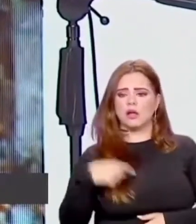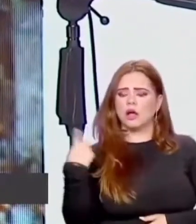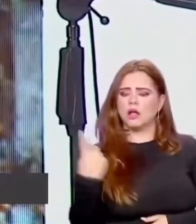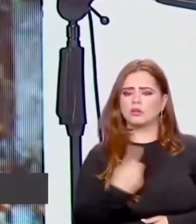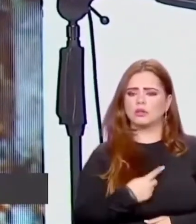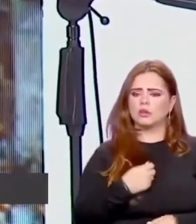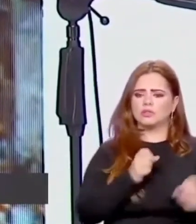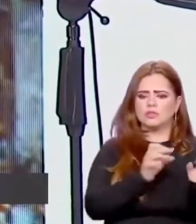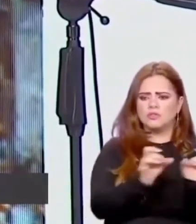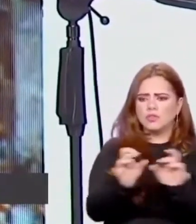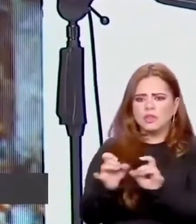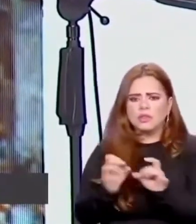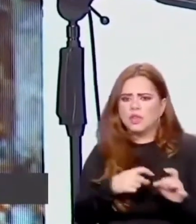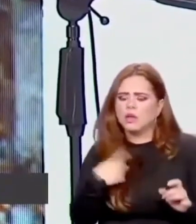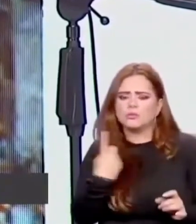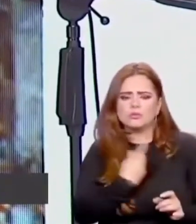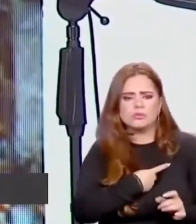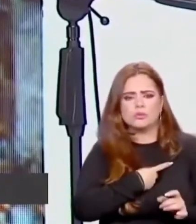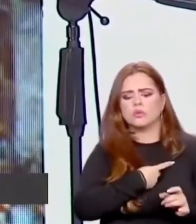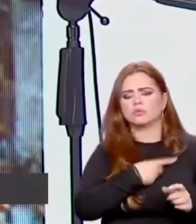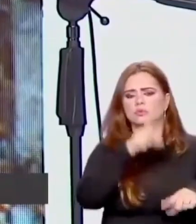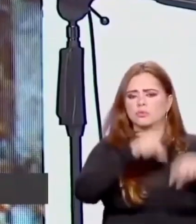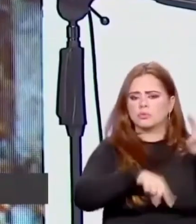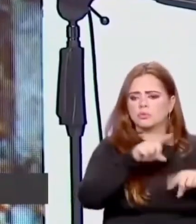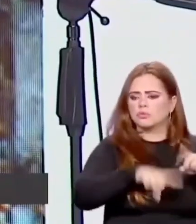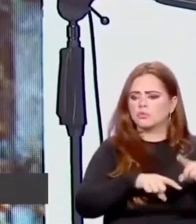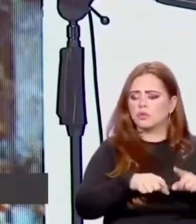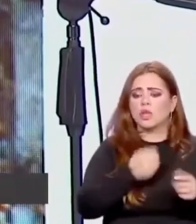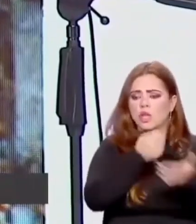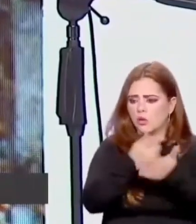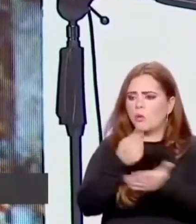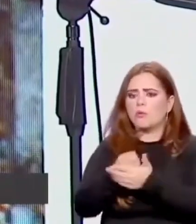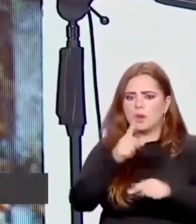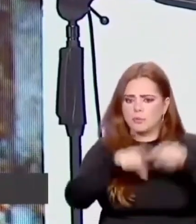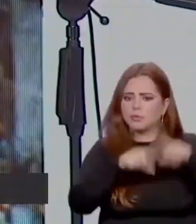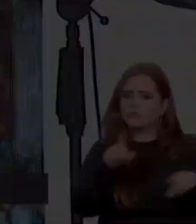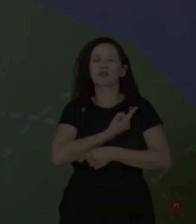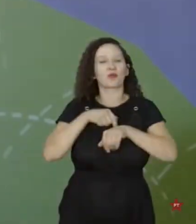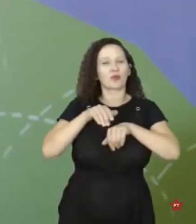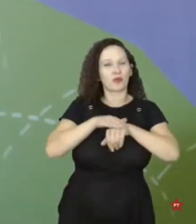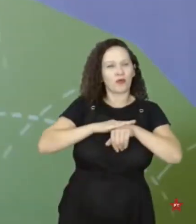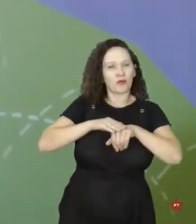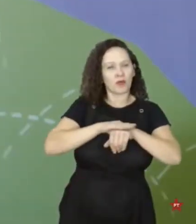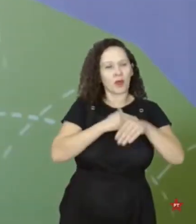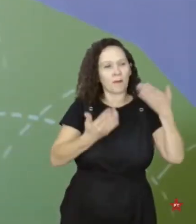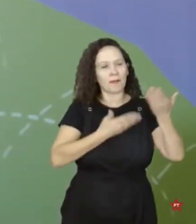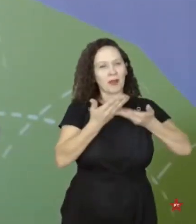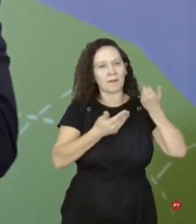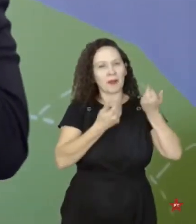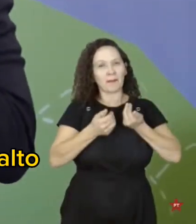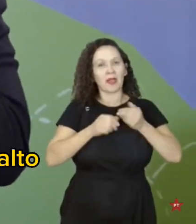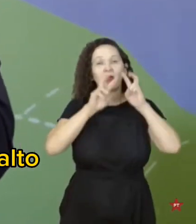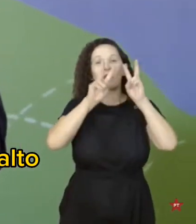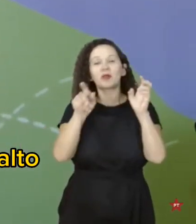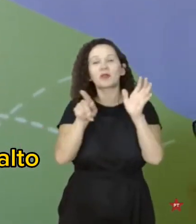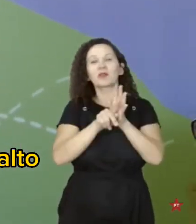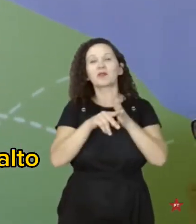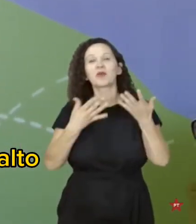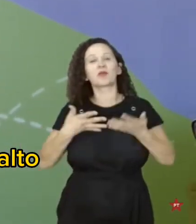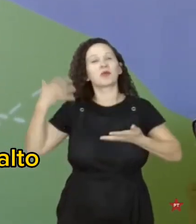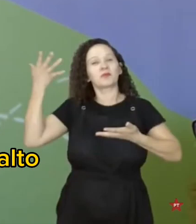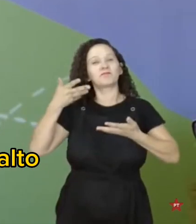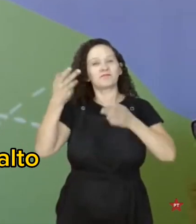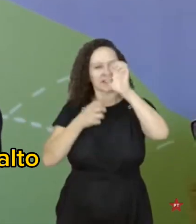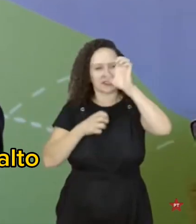100 milhões vão para Alagoas, reduto eleitoral de Arthur Lira, presidente da Câmara. O recurso é liberado às vésperas de